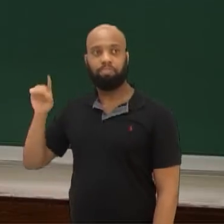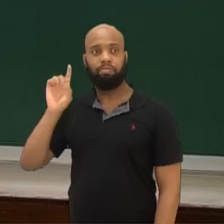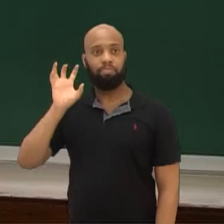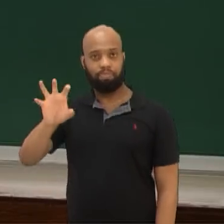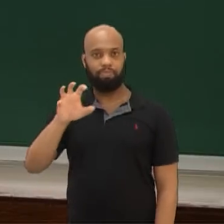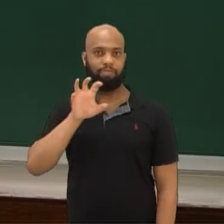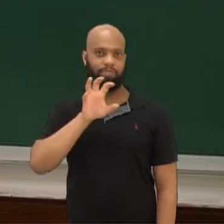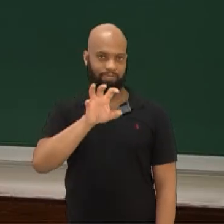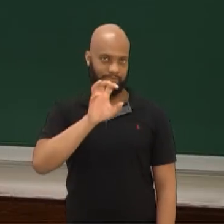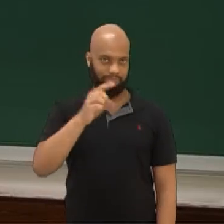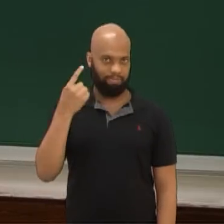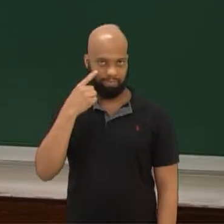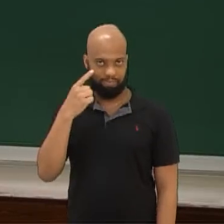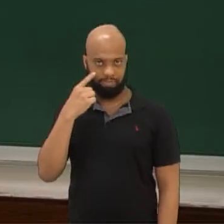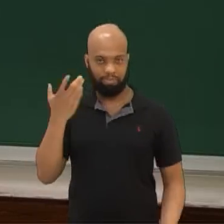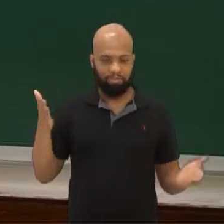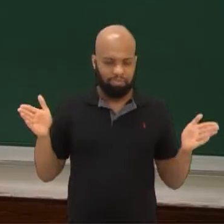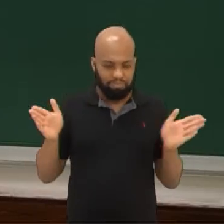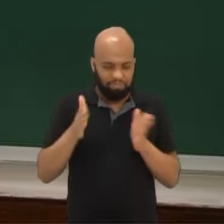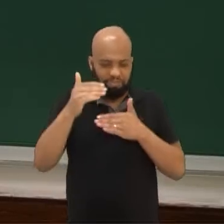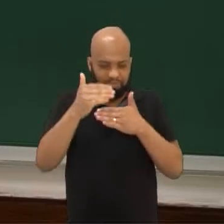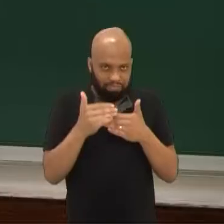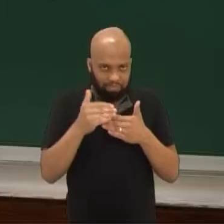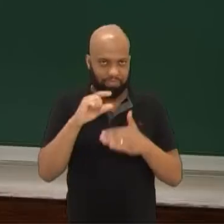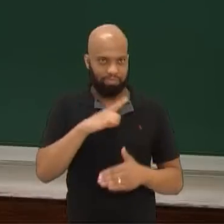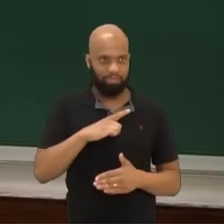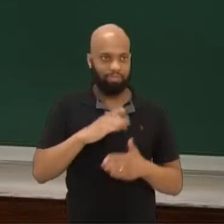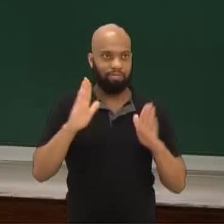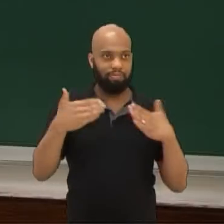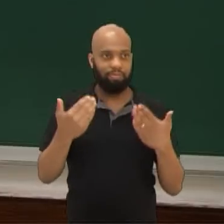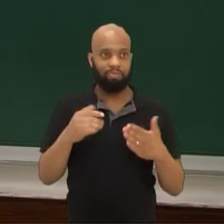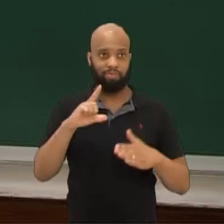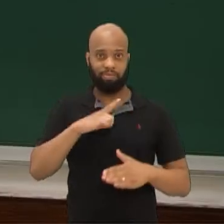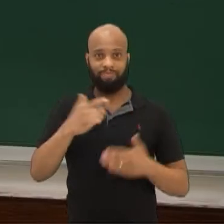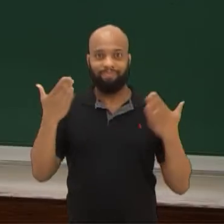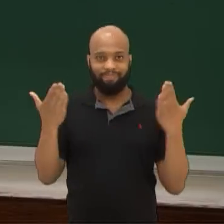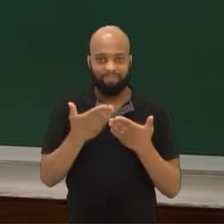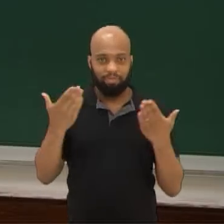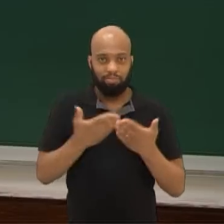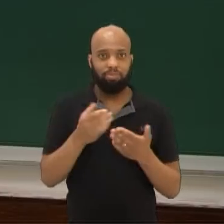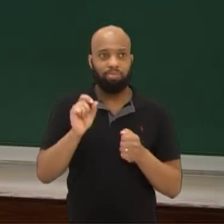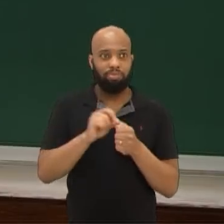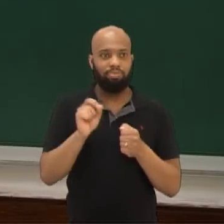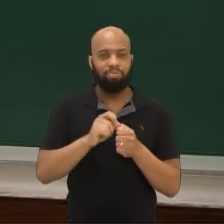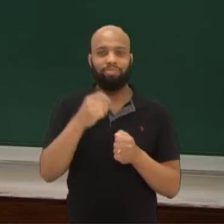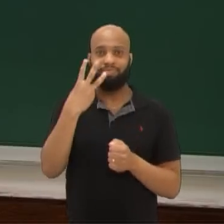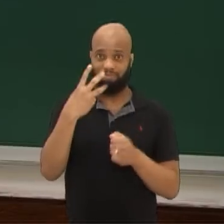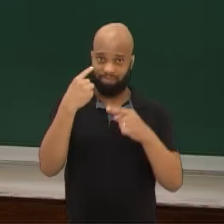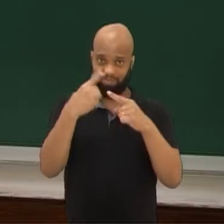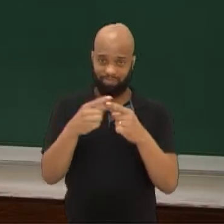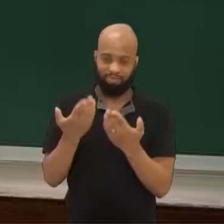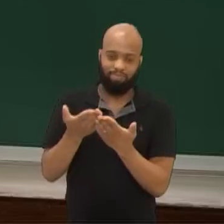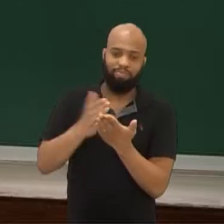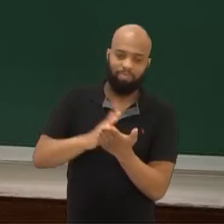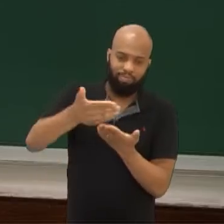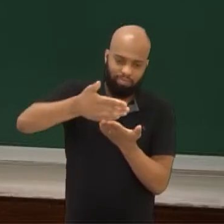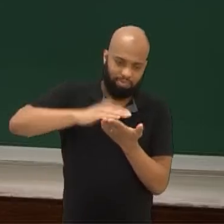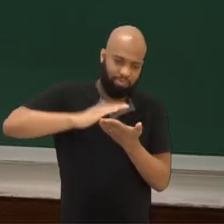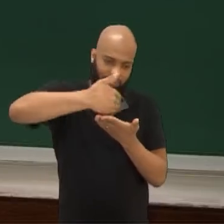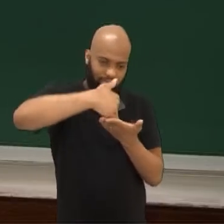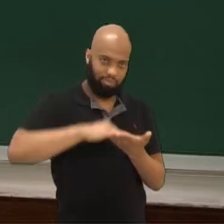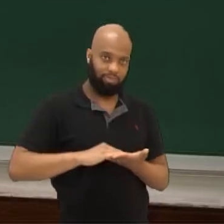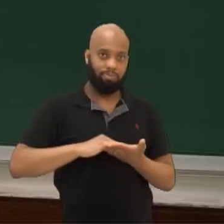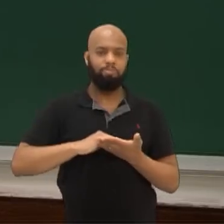ficou menorzinho ainda mais. Então, esse quarto círculo, eu dobrei 3 vezes ao meio. E ele